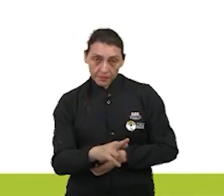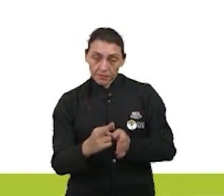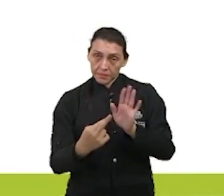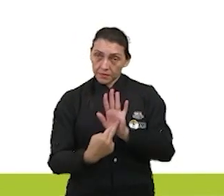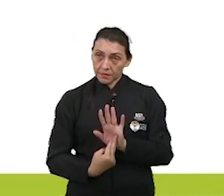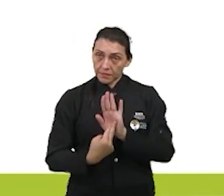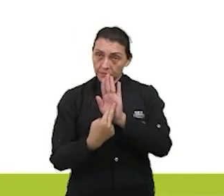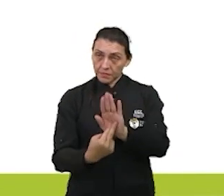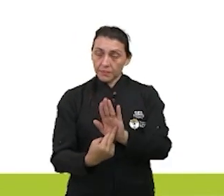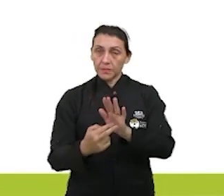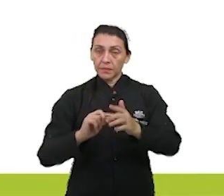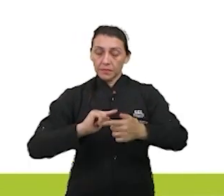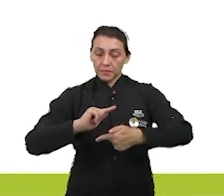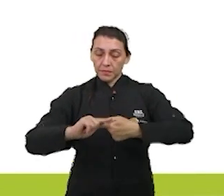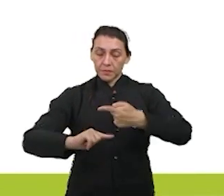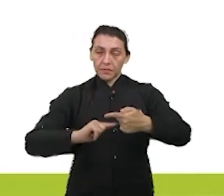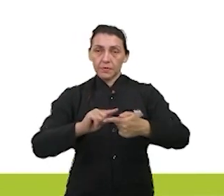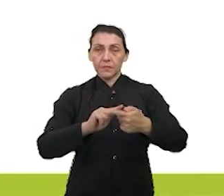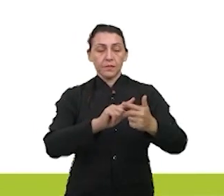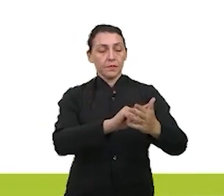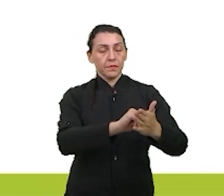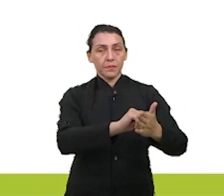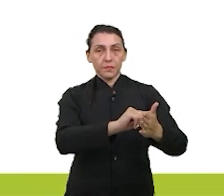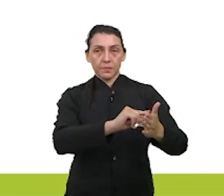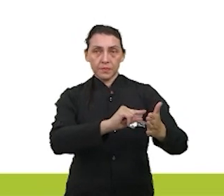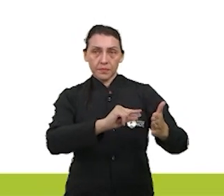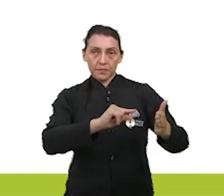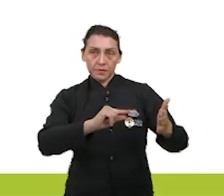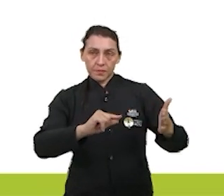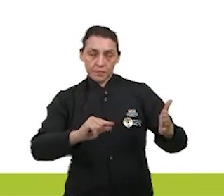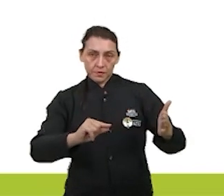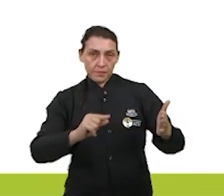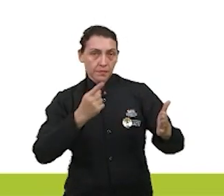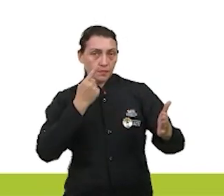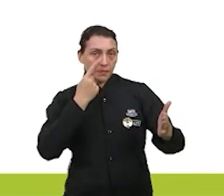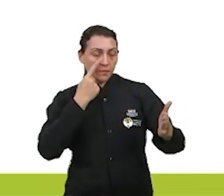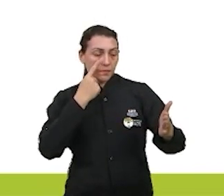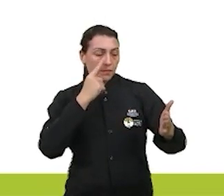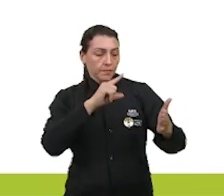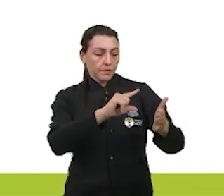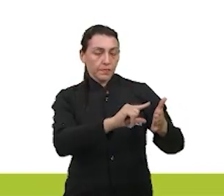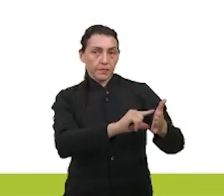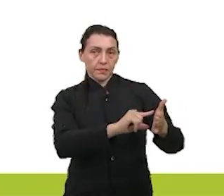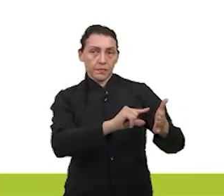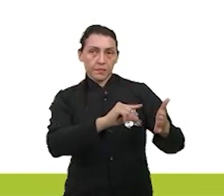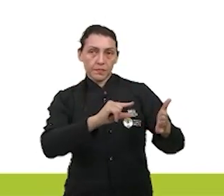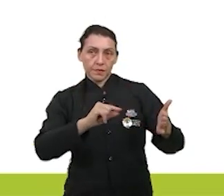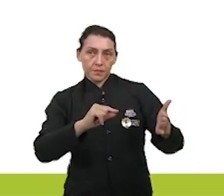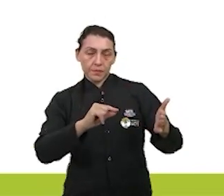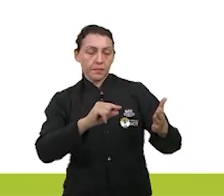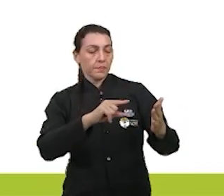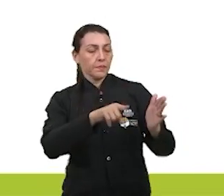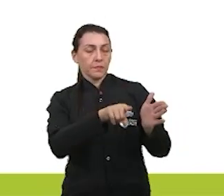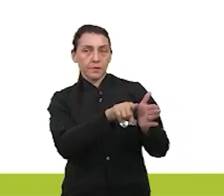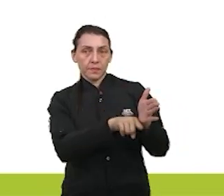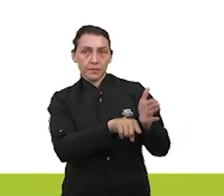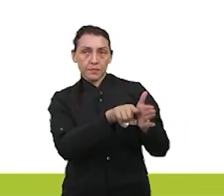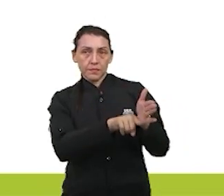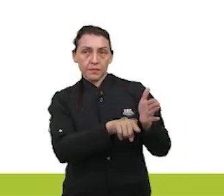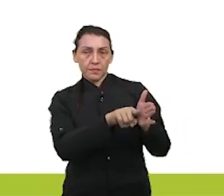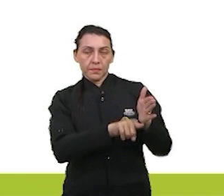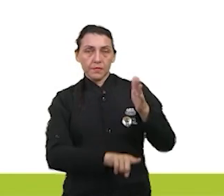gerador, ele vai sair do polo, do sentido da corrente. Olha o sentido da corrente. Vai sair do polo negativo